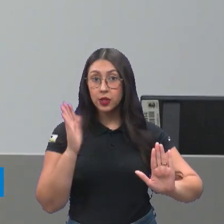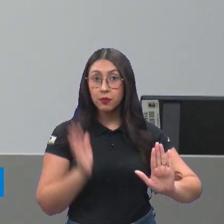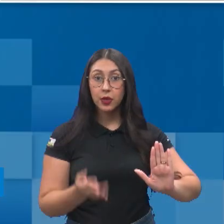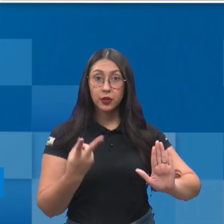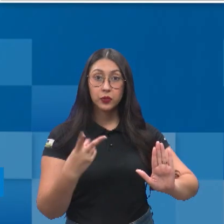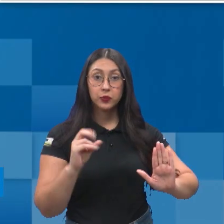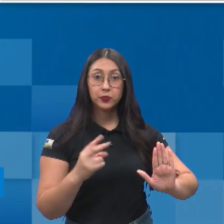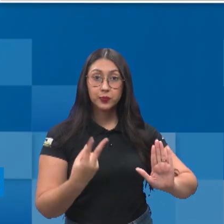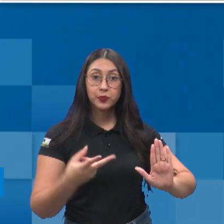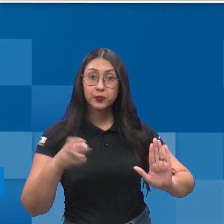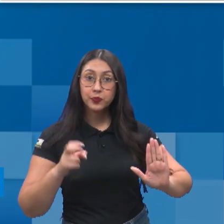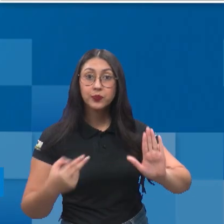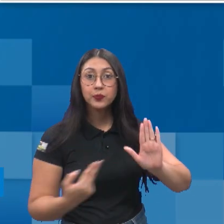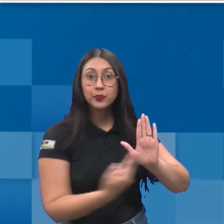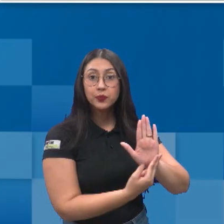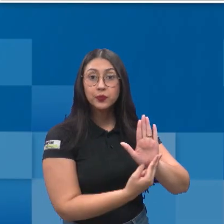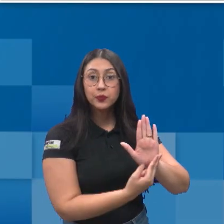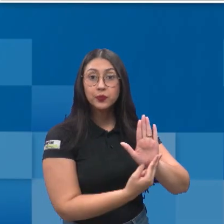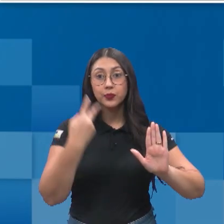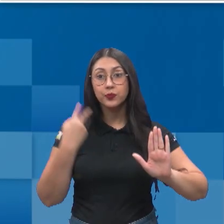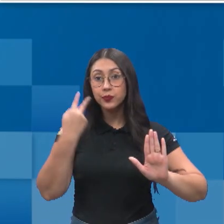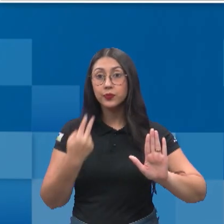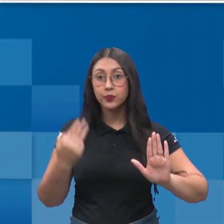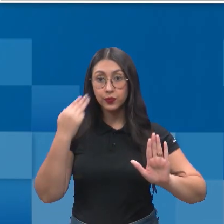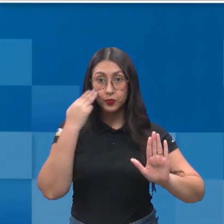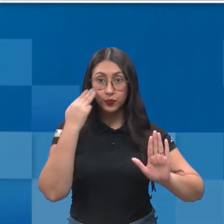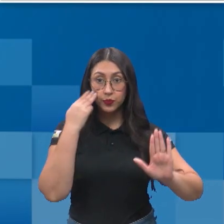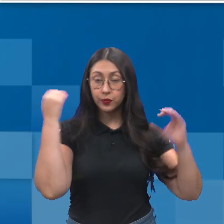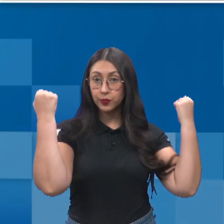53/2025, autoria do vereador Marcão da Academia.